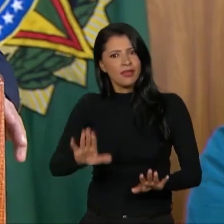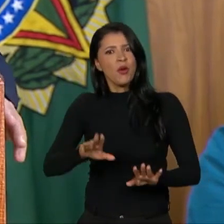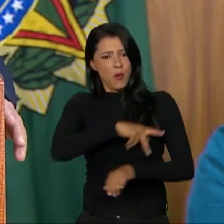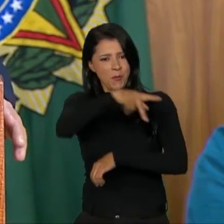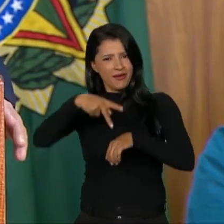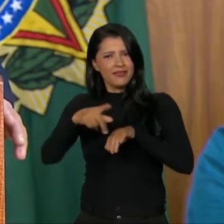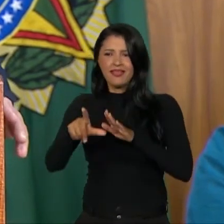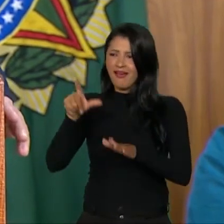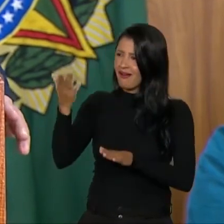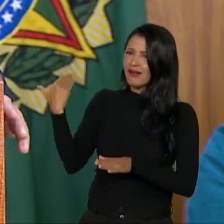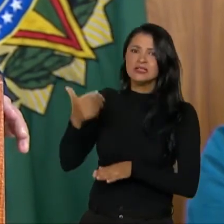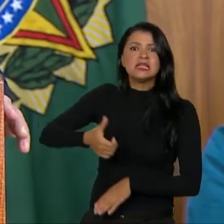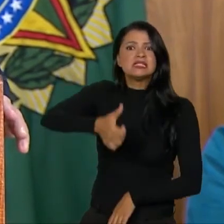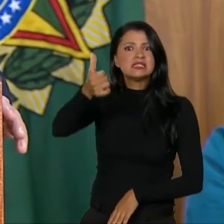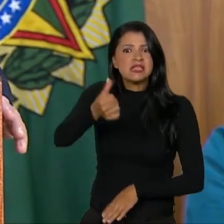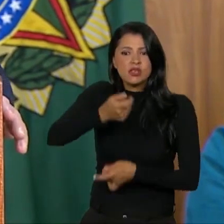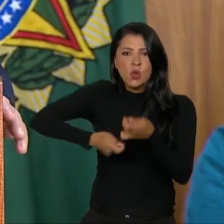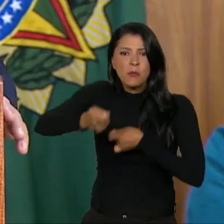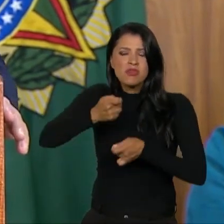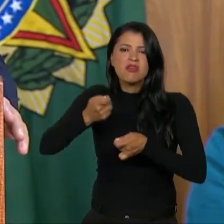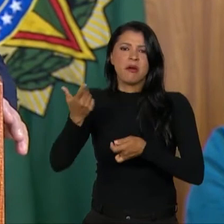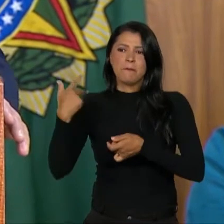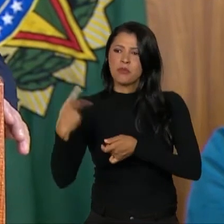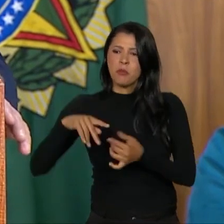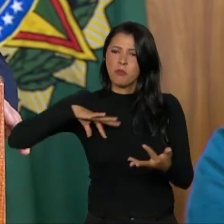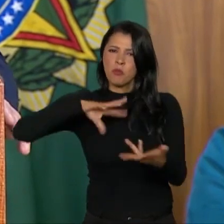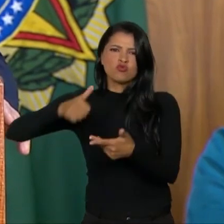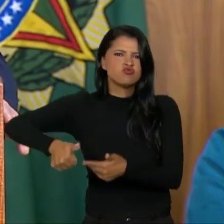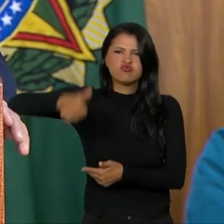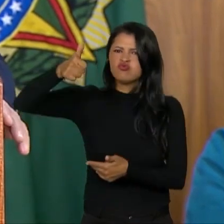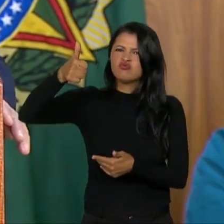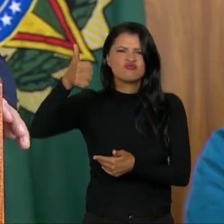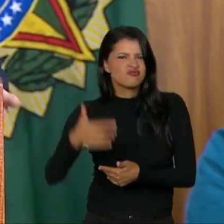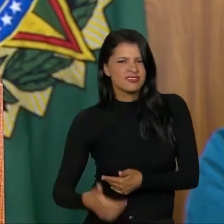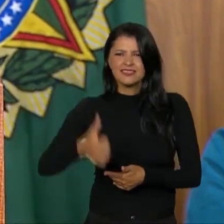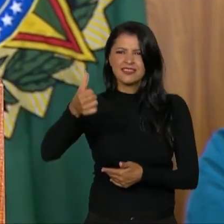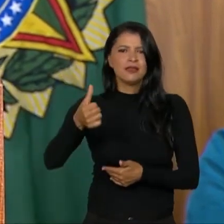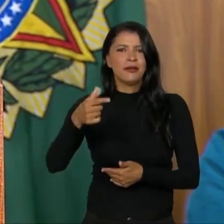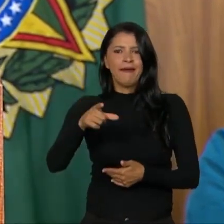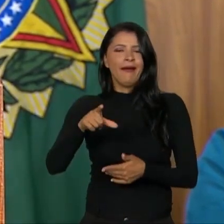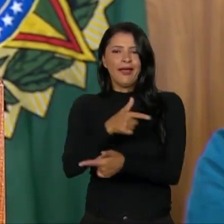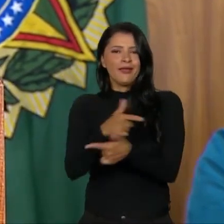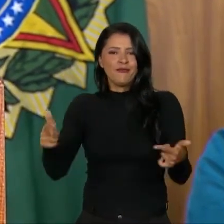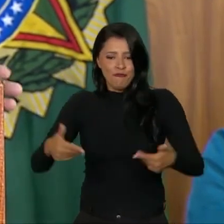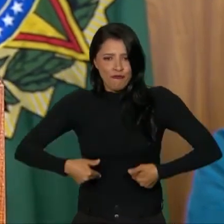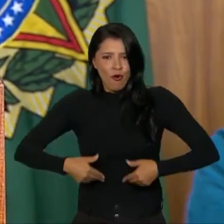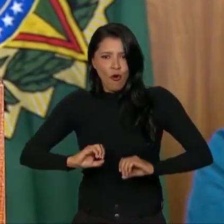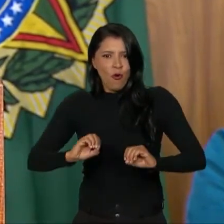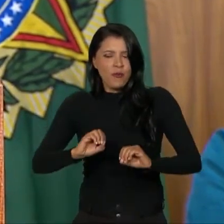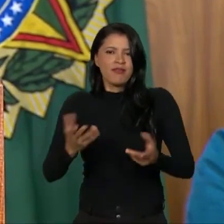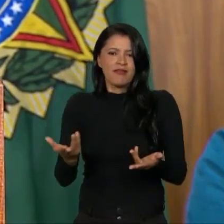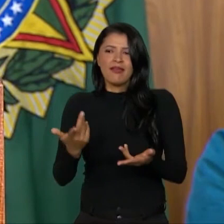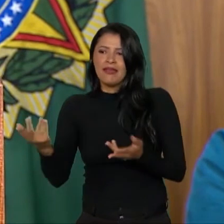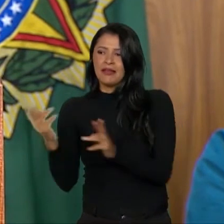ser a sexta economia do mundo estava praticamente fora do mapa das suas